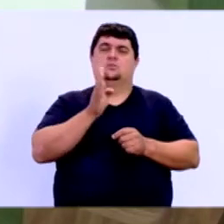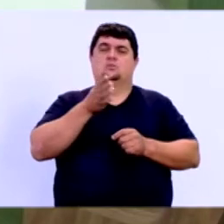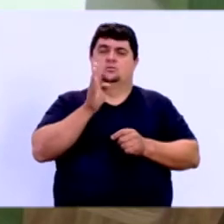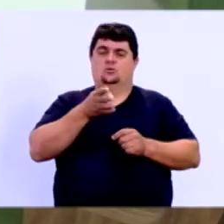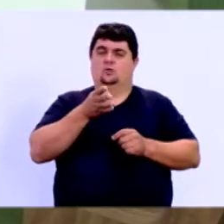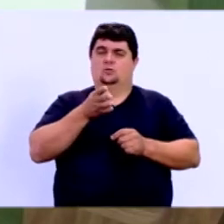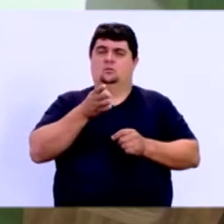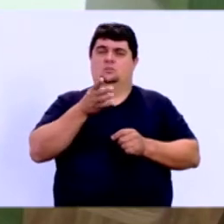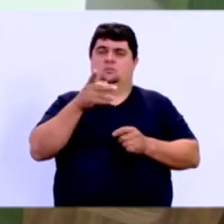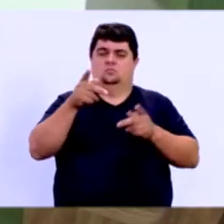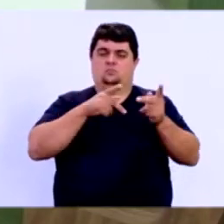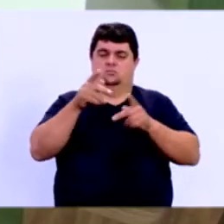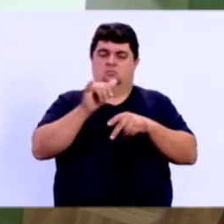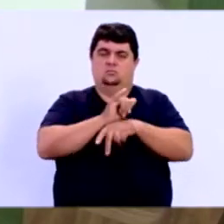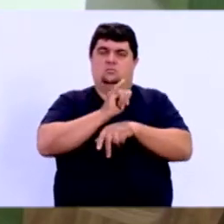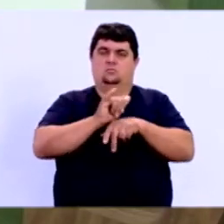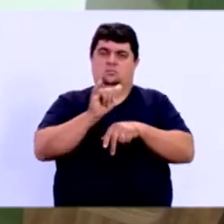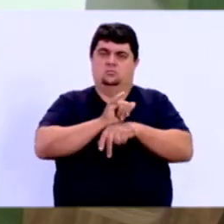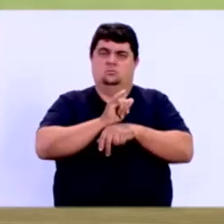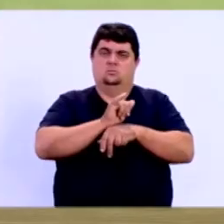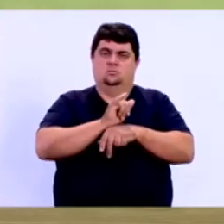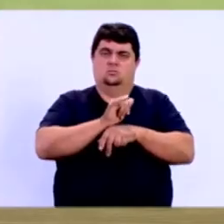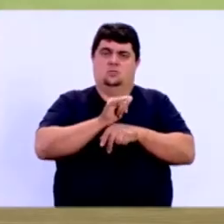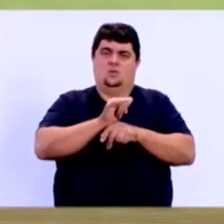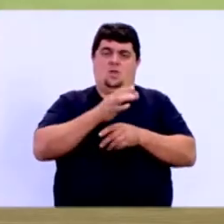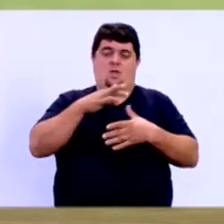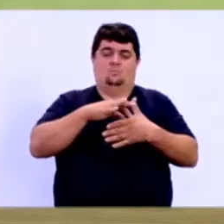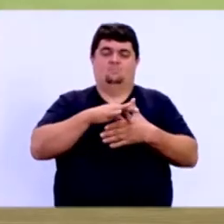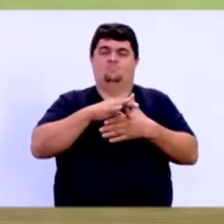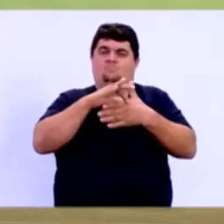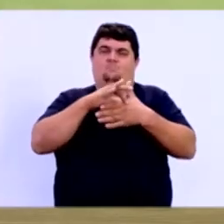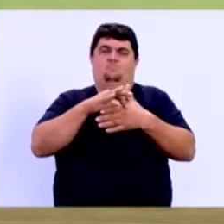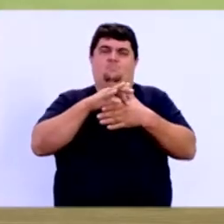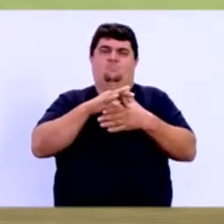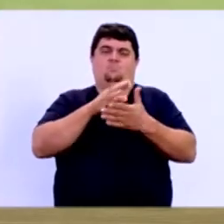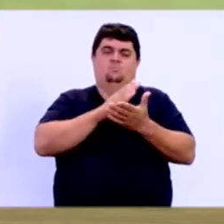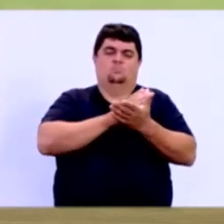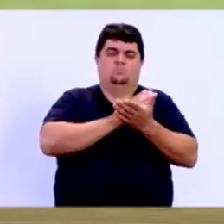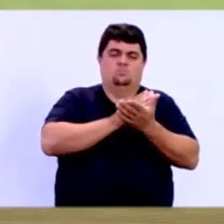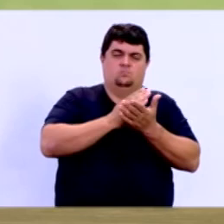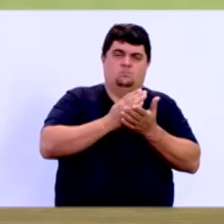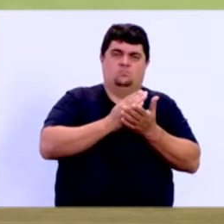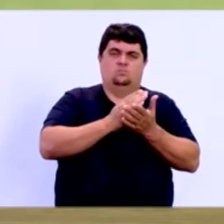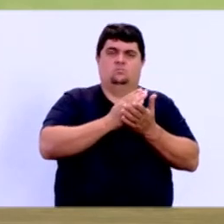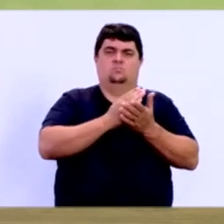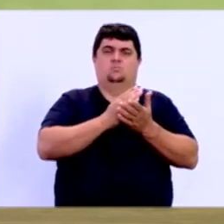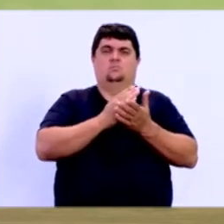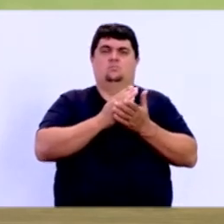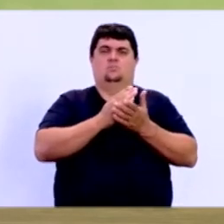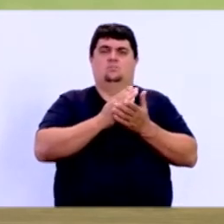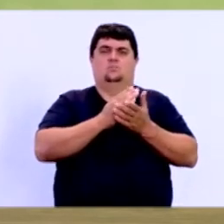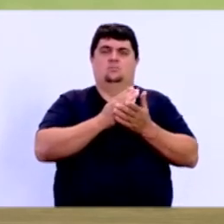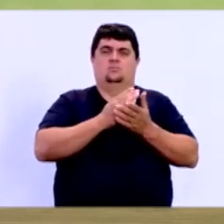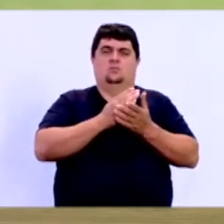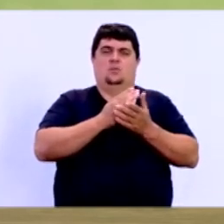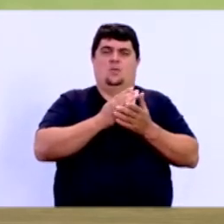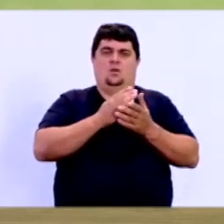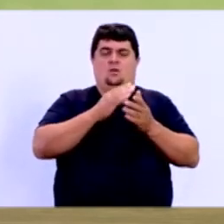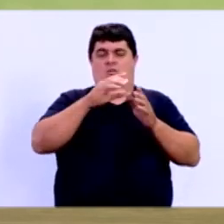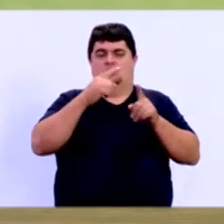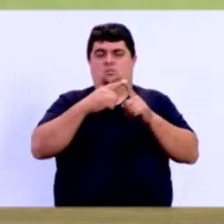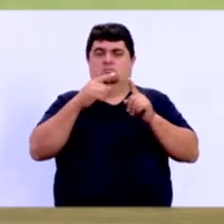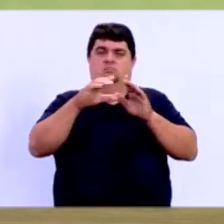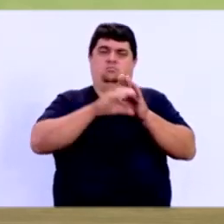aula, que o planejamento estratégico ele é principalmente iniciado, né, e levado a cabo pela parte conceitual